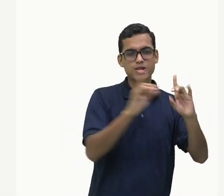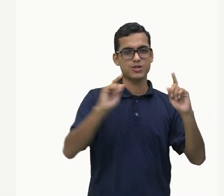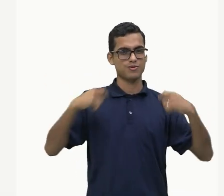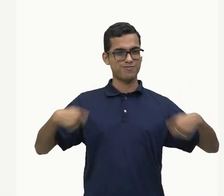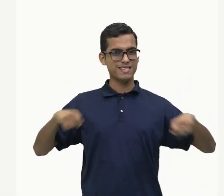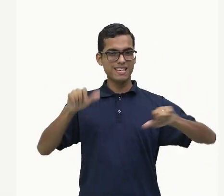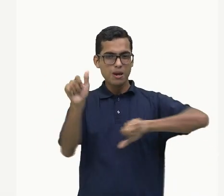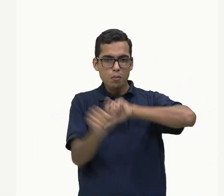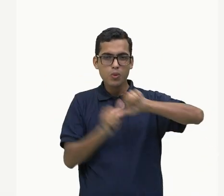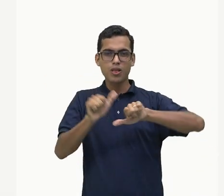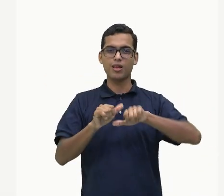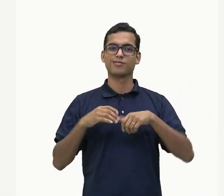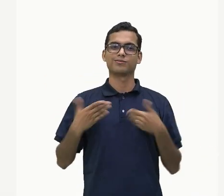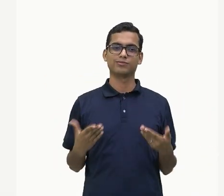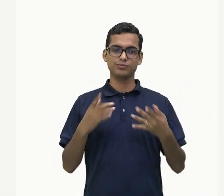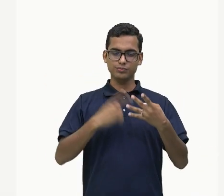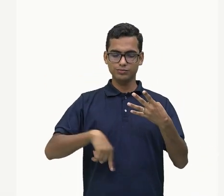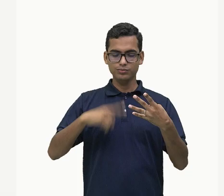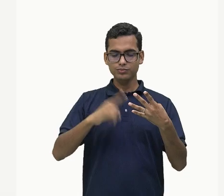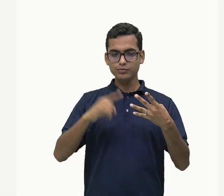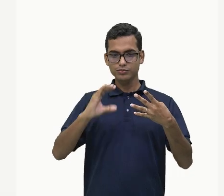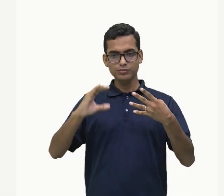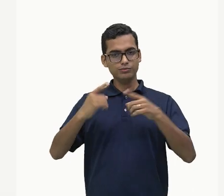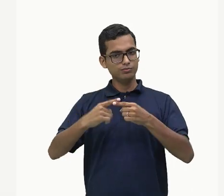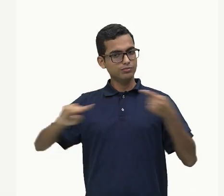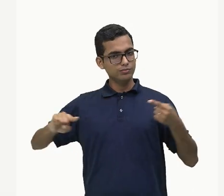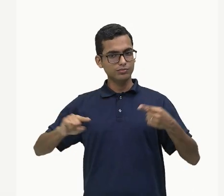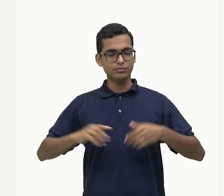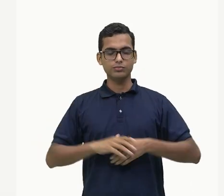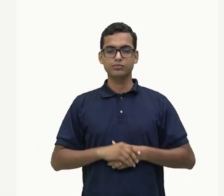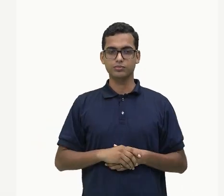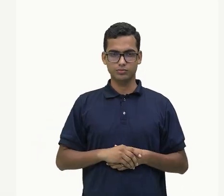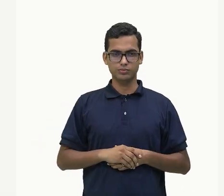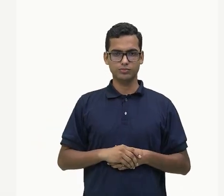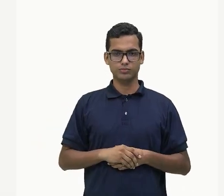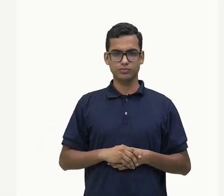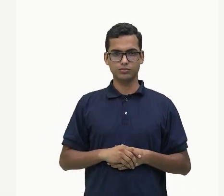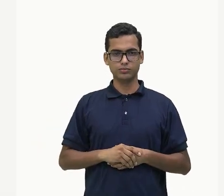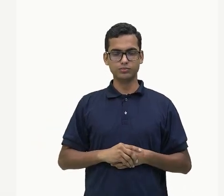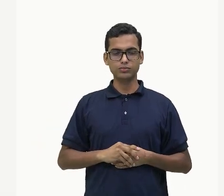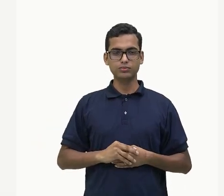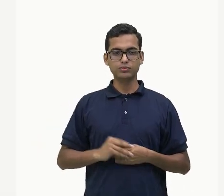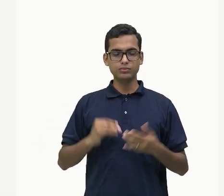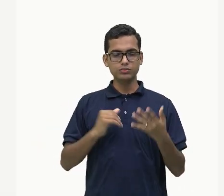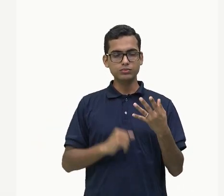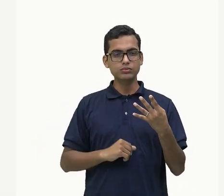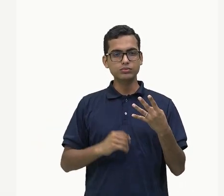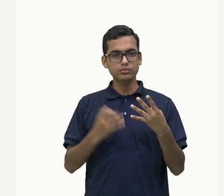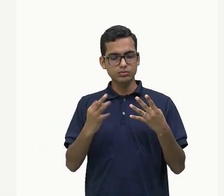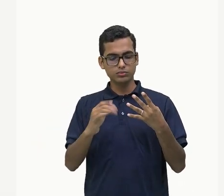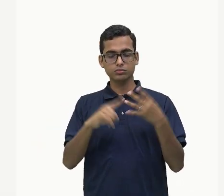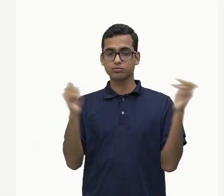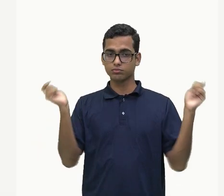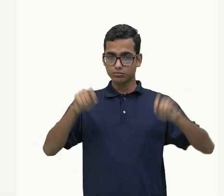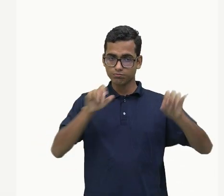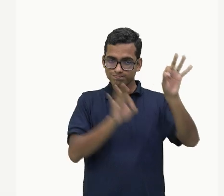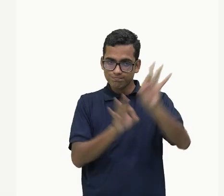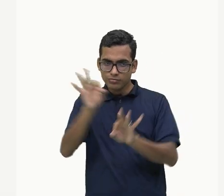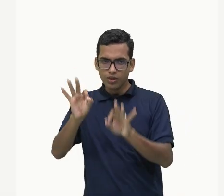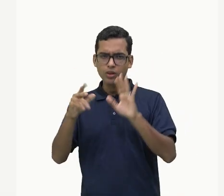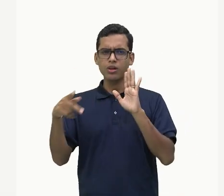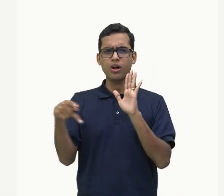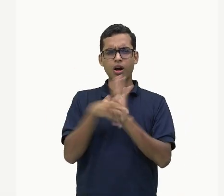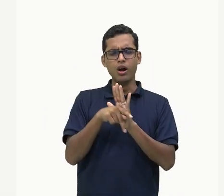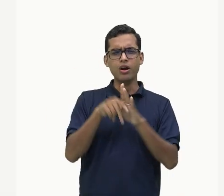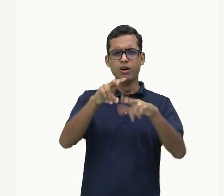mas a ideia não fecharia. Olha só, eu gosto de café e eu não tomo todo dia. Até é possível essa construção, exceto pelo